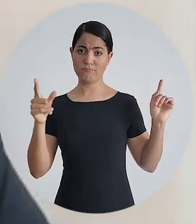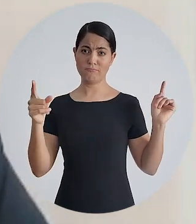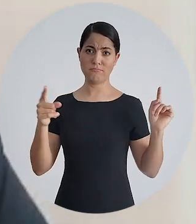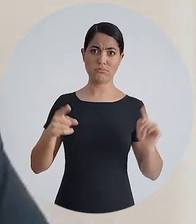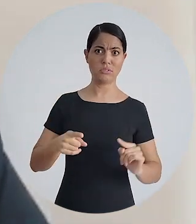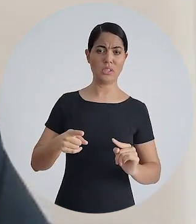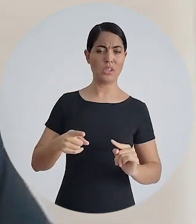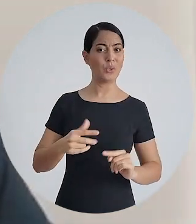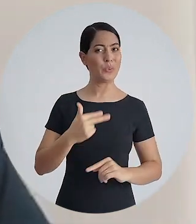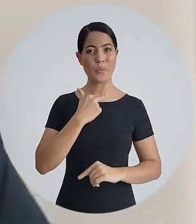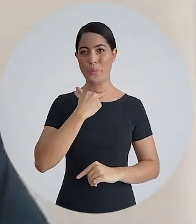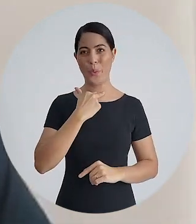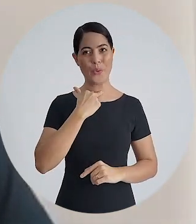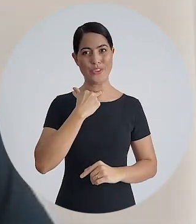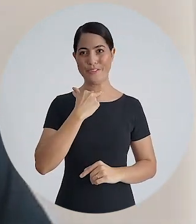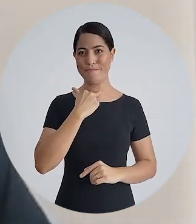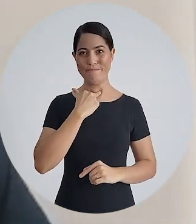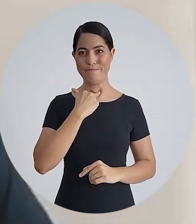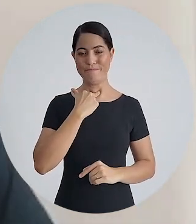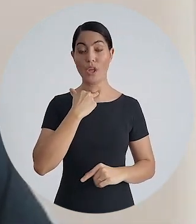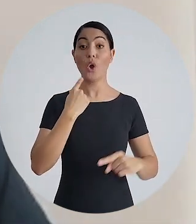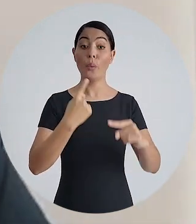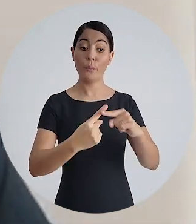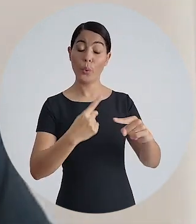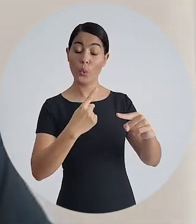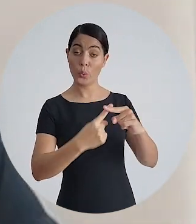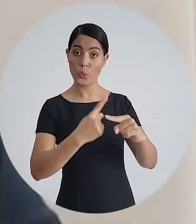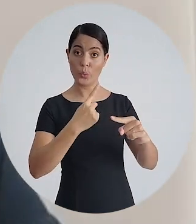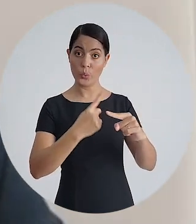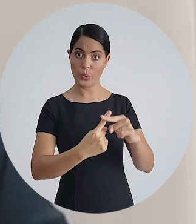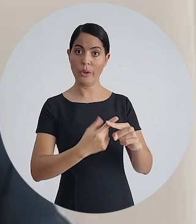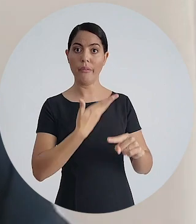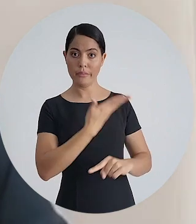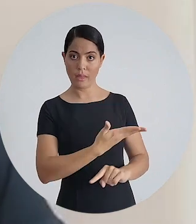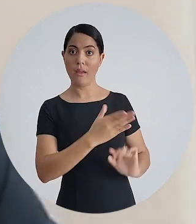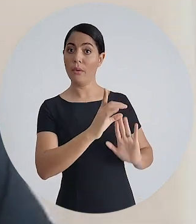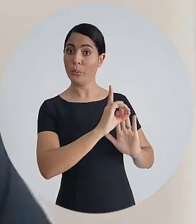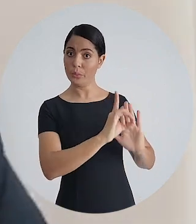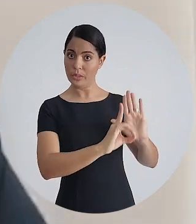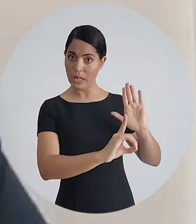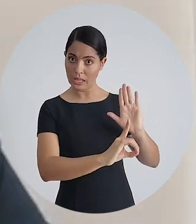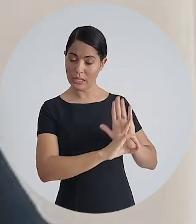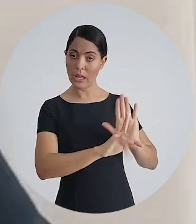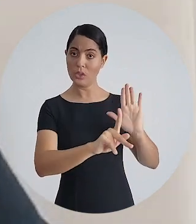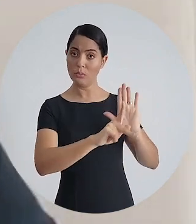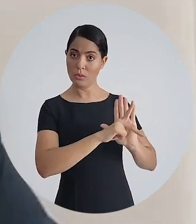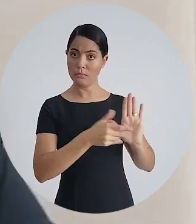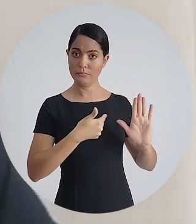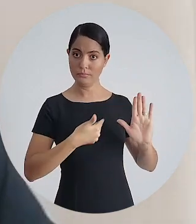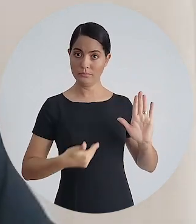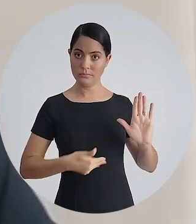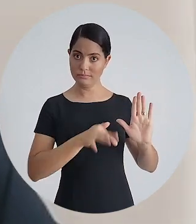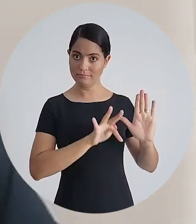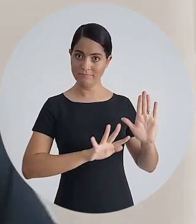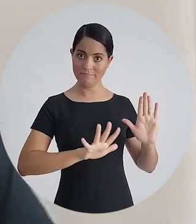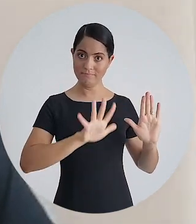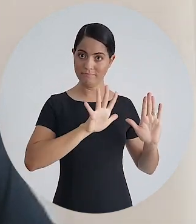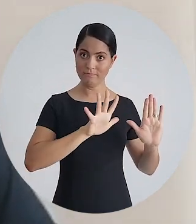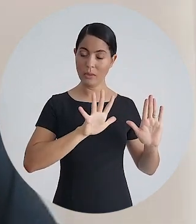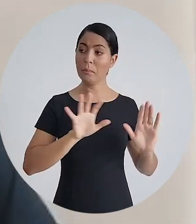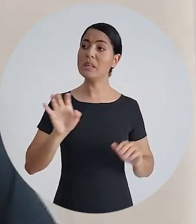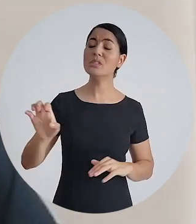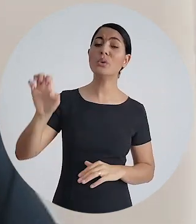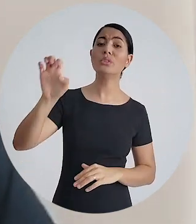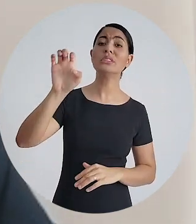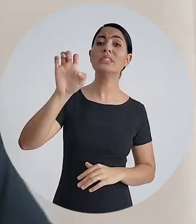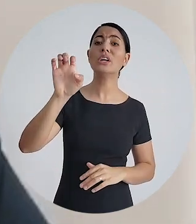governo federal e discricionário a partir das suas necessidades, ou seja, da necessidade do